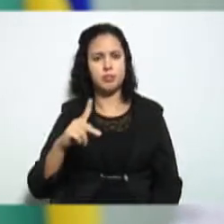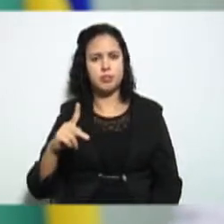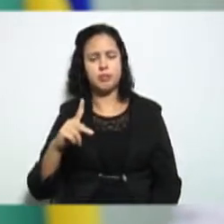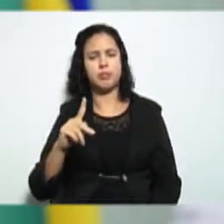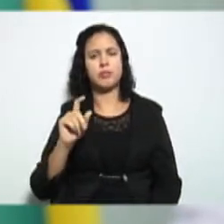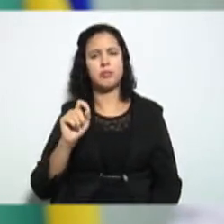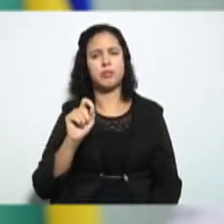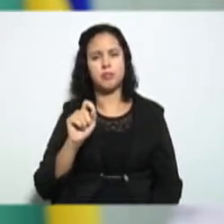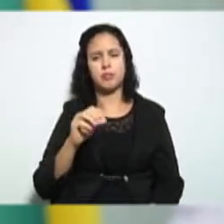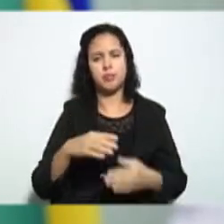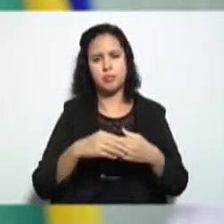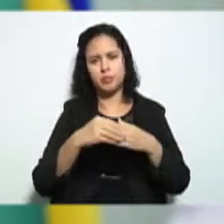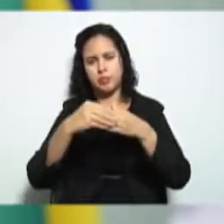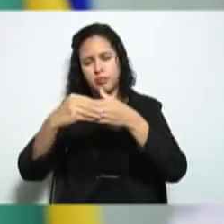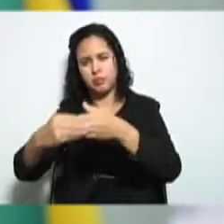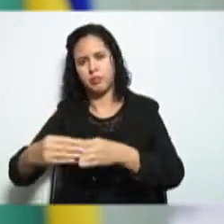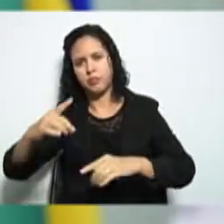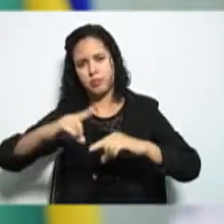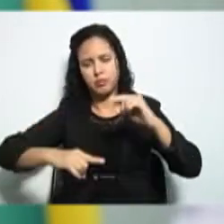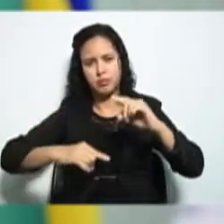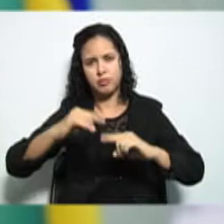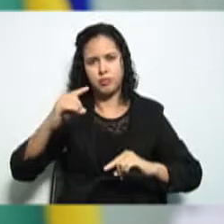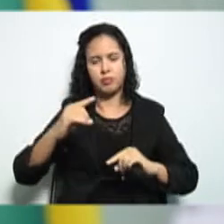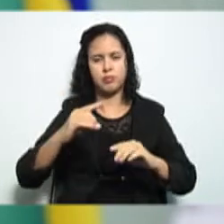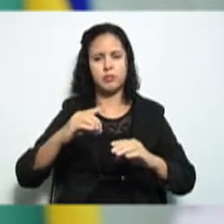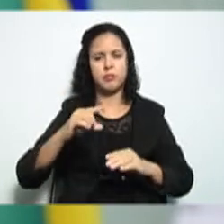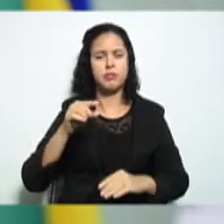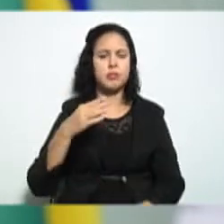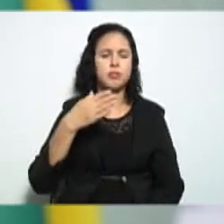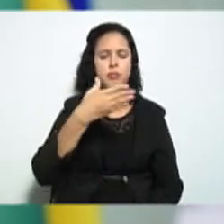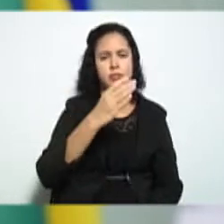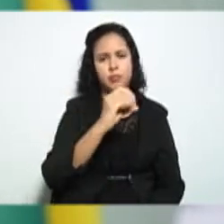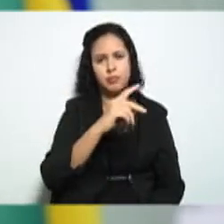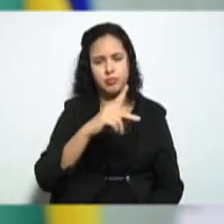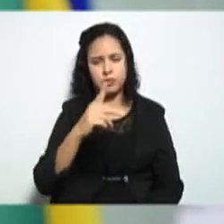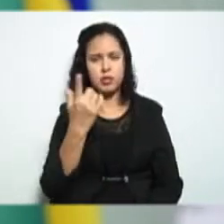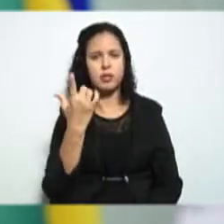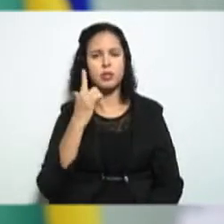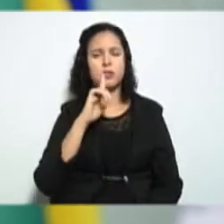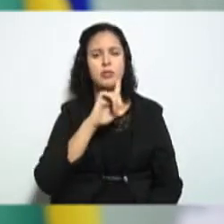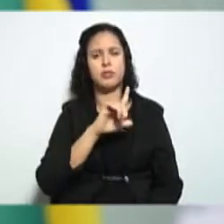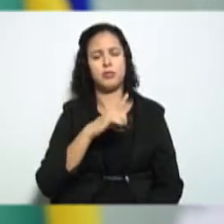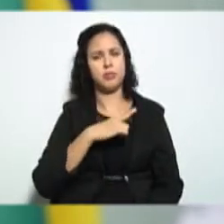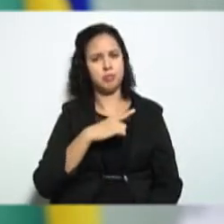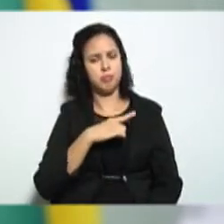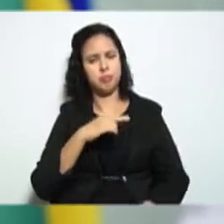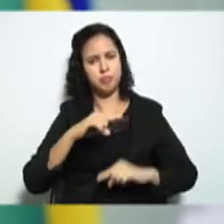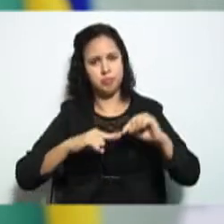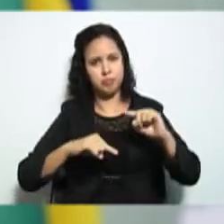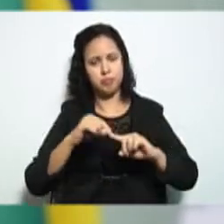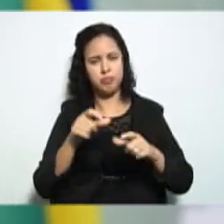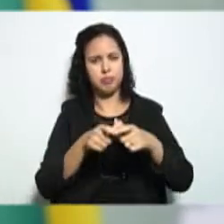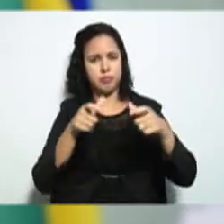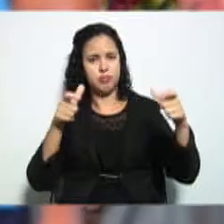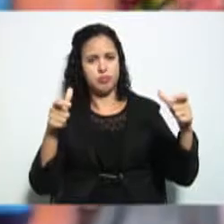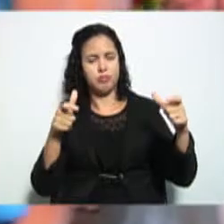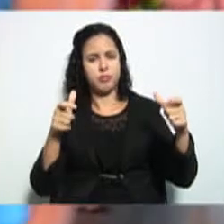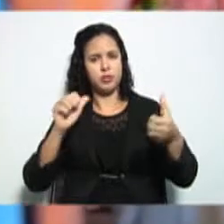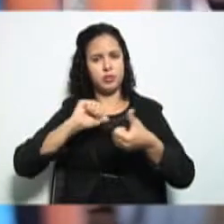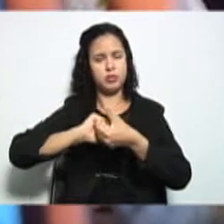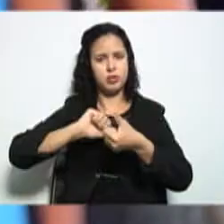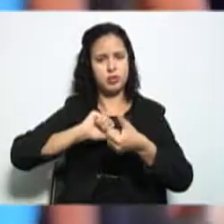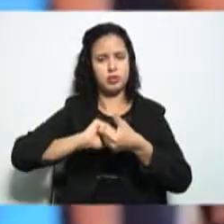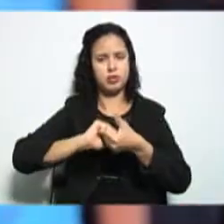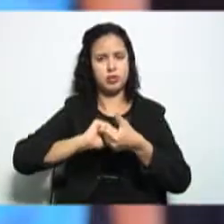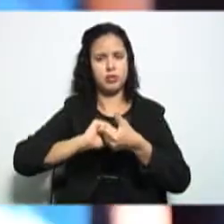seja, o cooperado vai entregar essa produção na cooperativa, e quando ela consegue ter essa produção em grande escala e com qualidade, ela